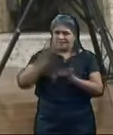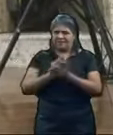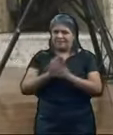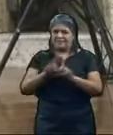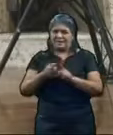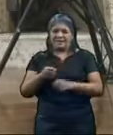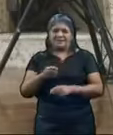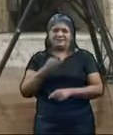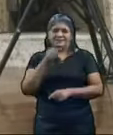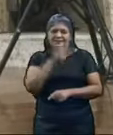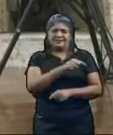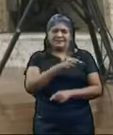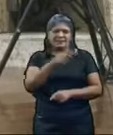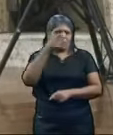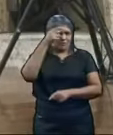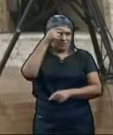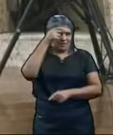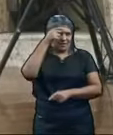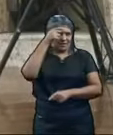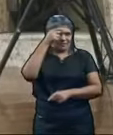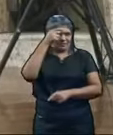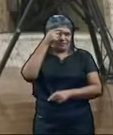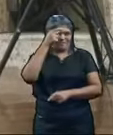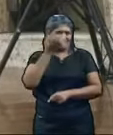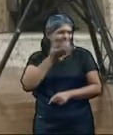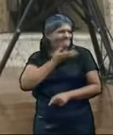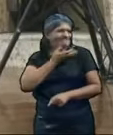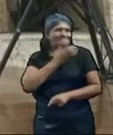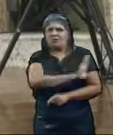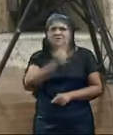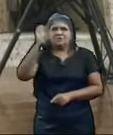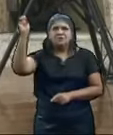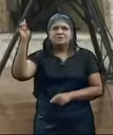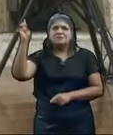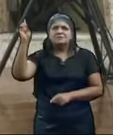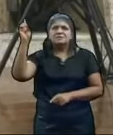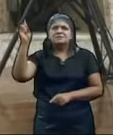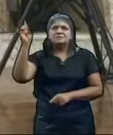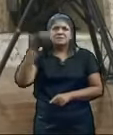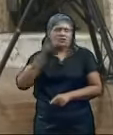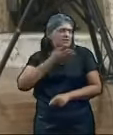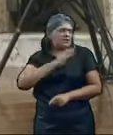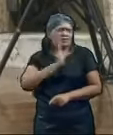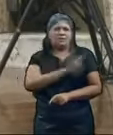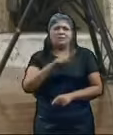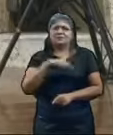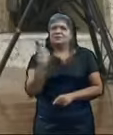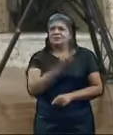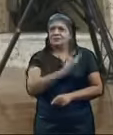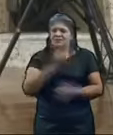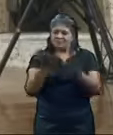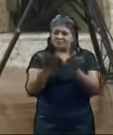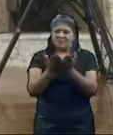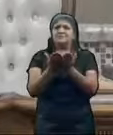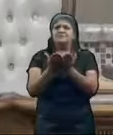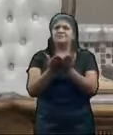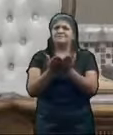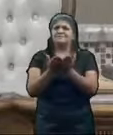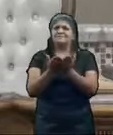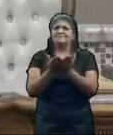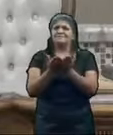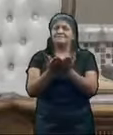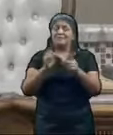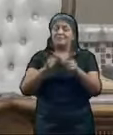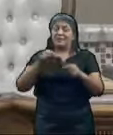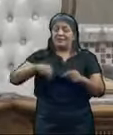contra Cristo o anticristo antitheus pessoalmente não tá no mundo mas no espírito dele já está